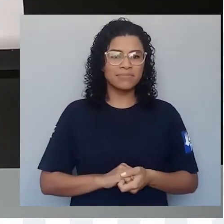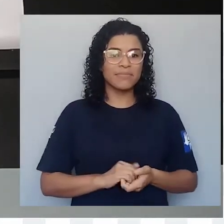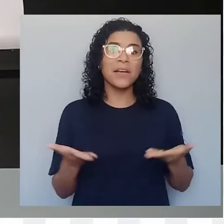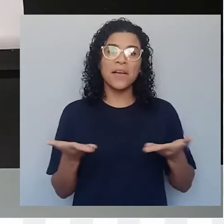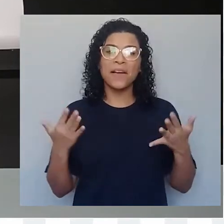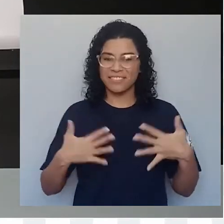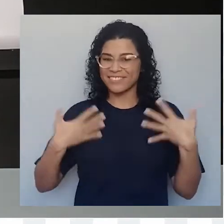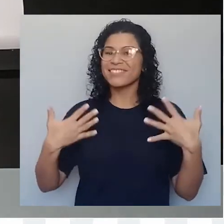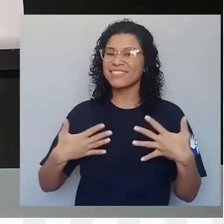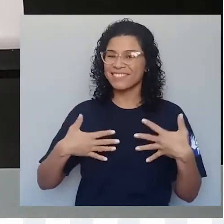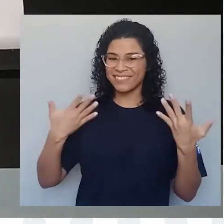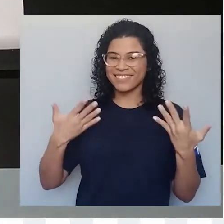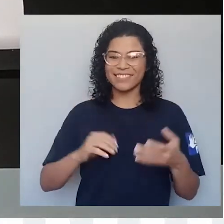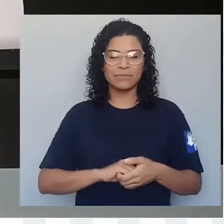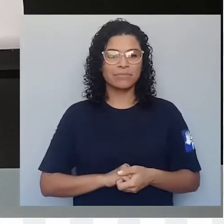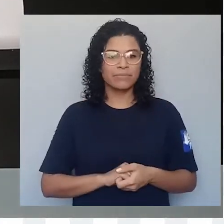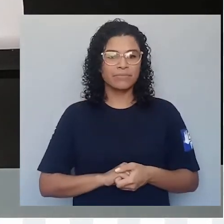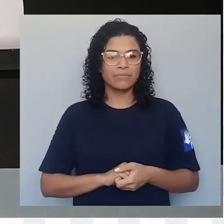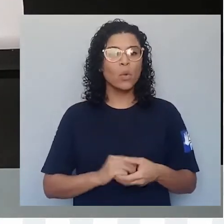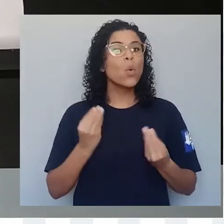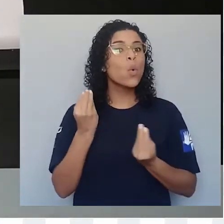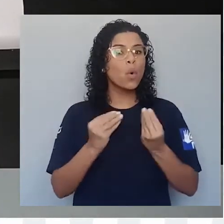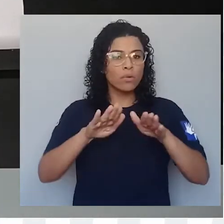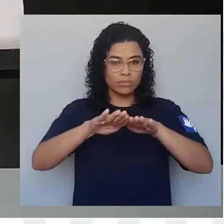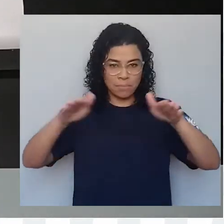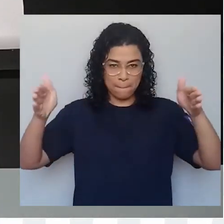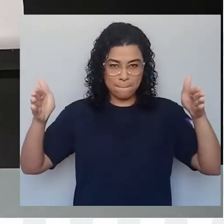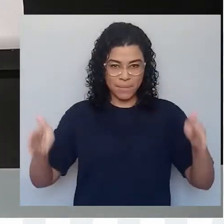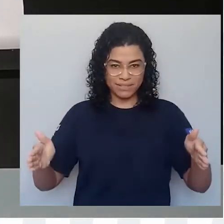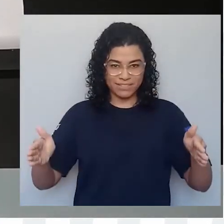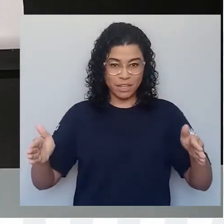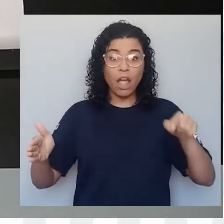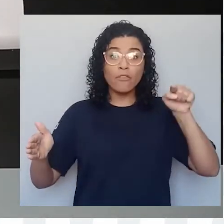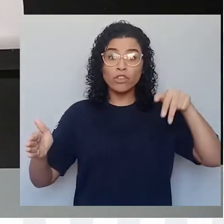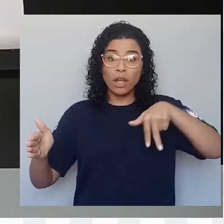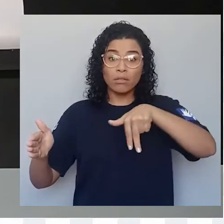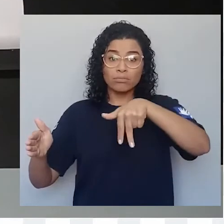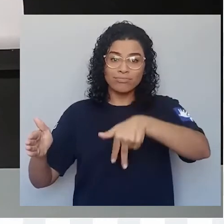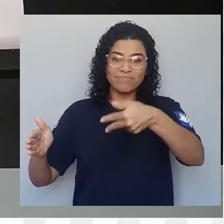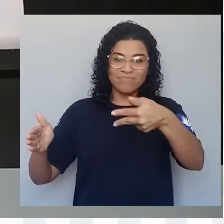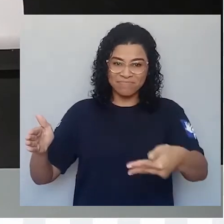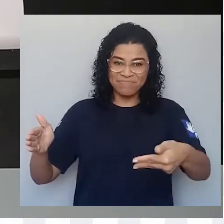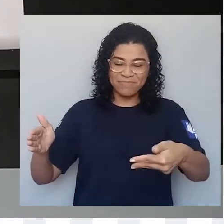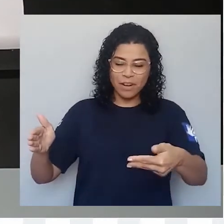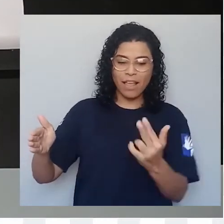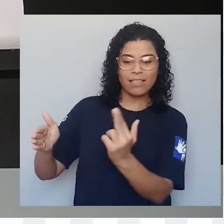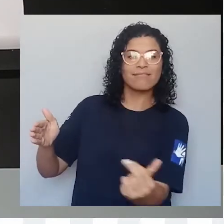Essa que é a parte divertida. Você deita no chão e desenha lá na